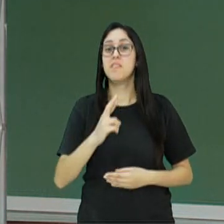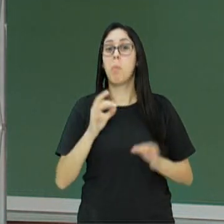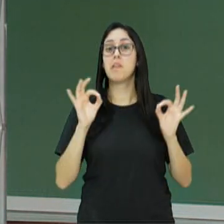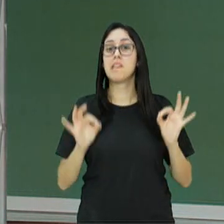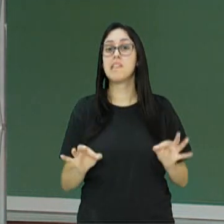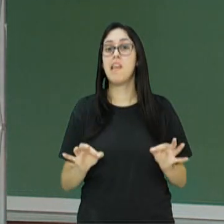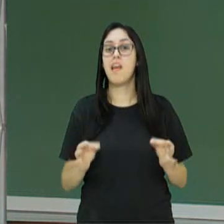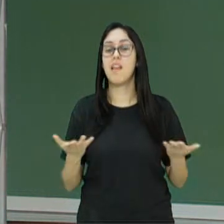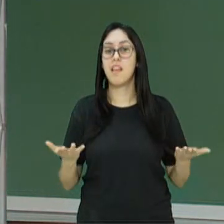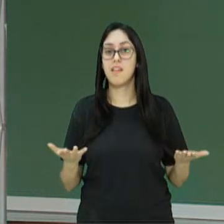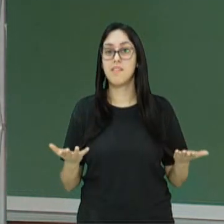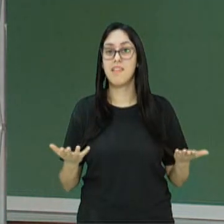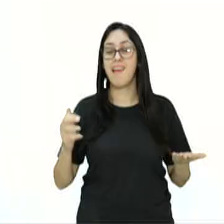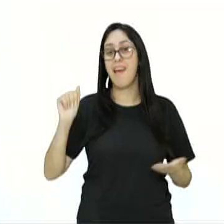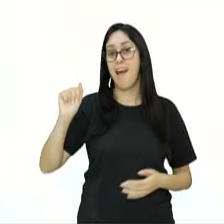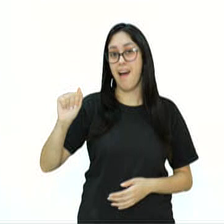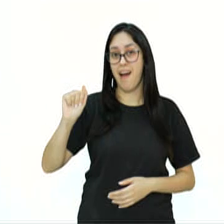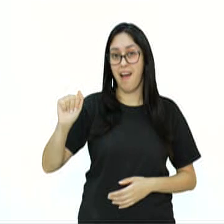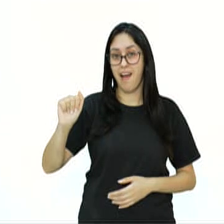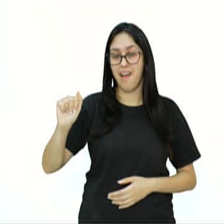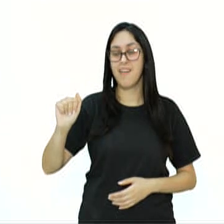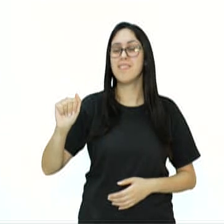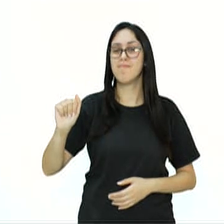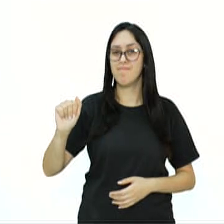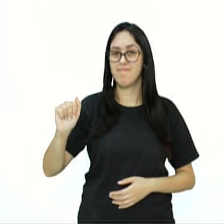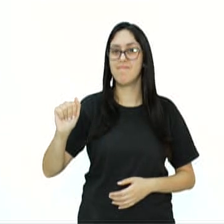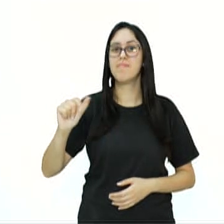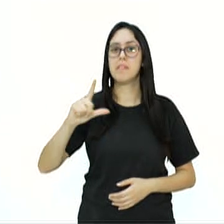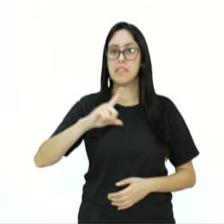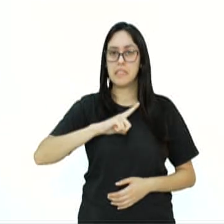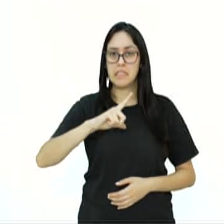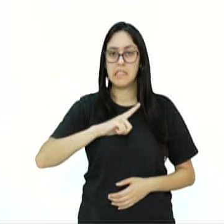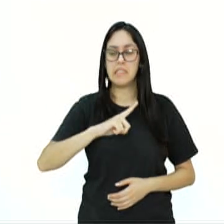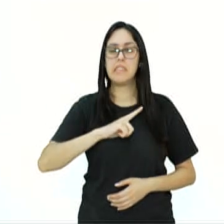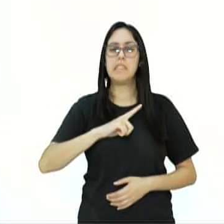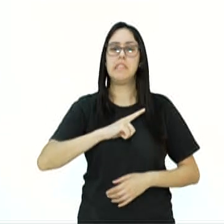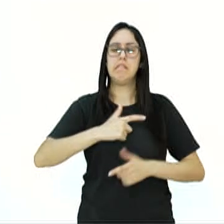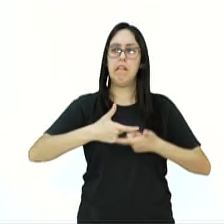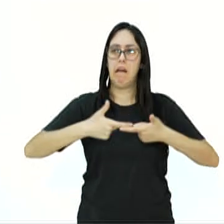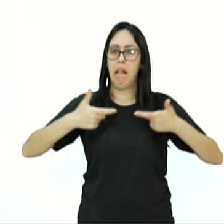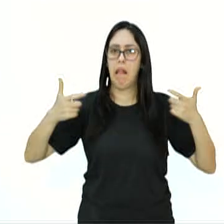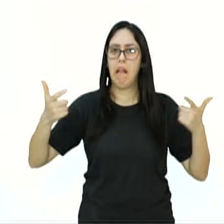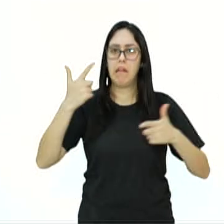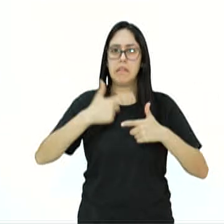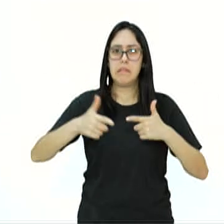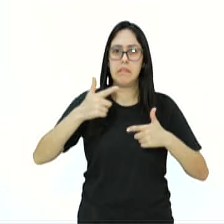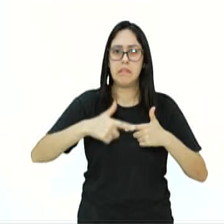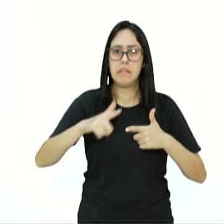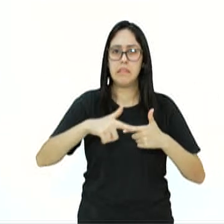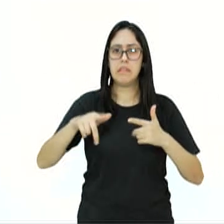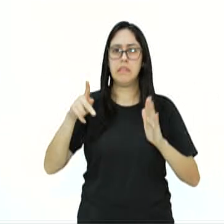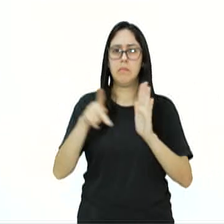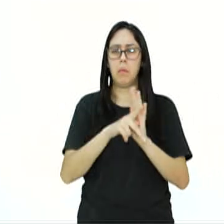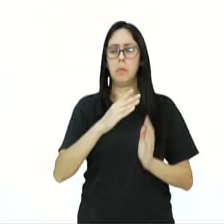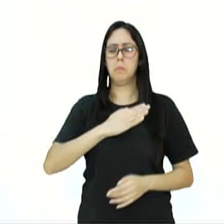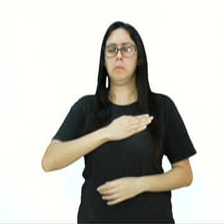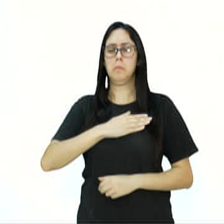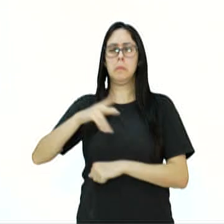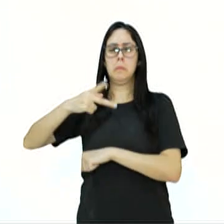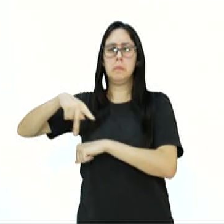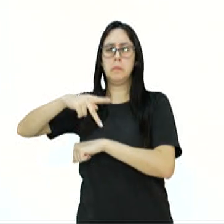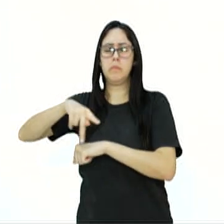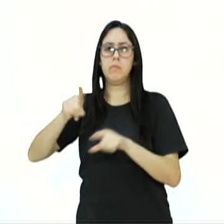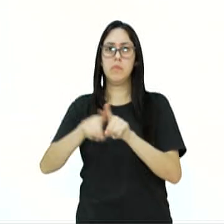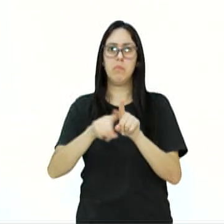correta, letra A, o aumento de conflitos associados ao nacionalismo, às disputas étnicas, ao